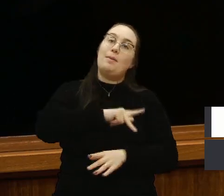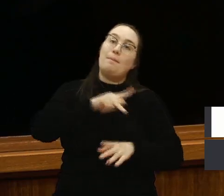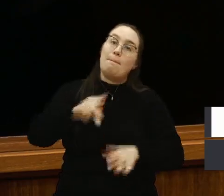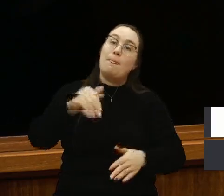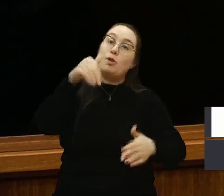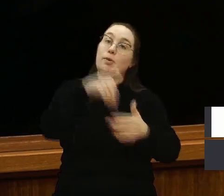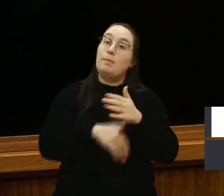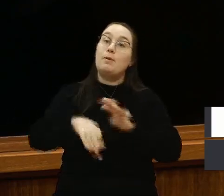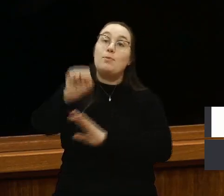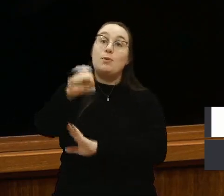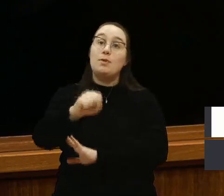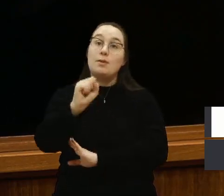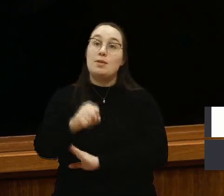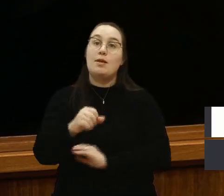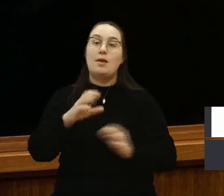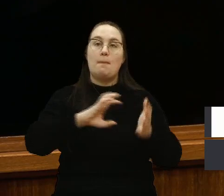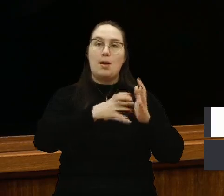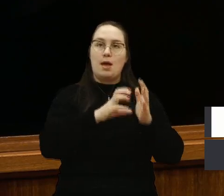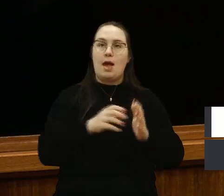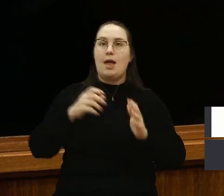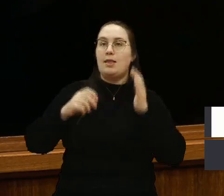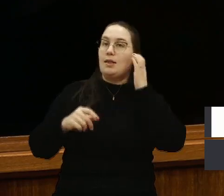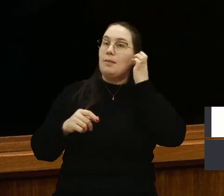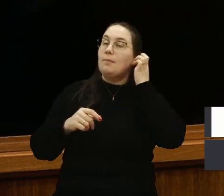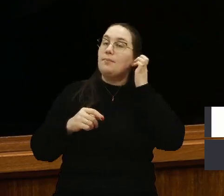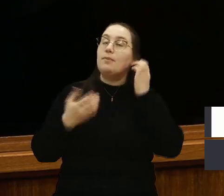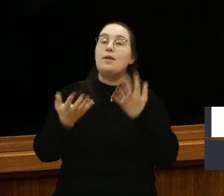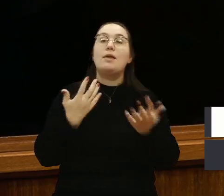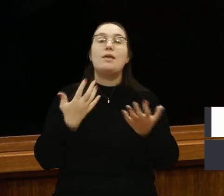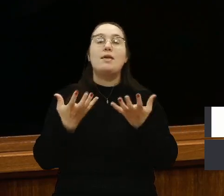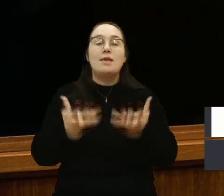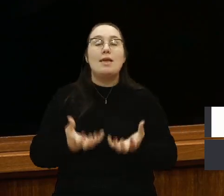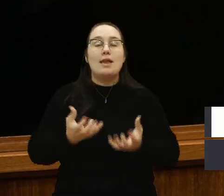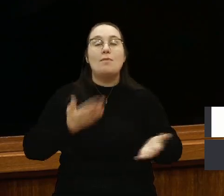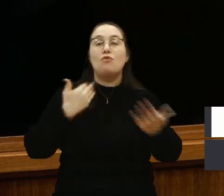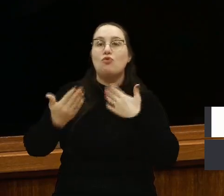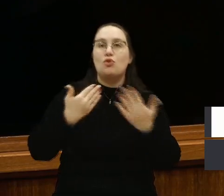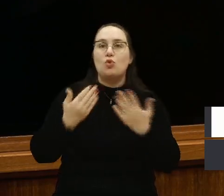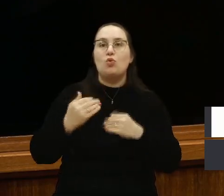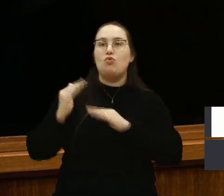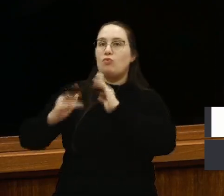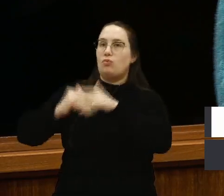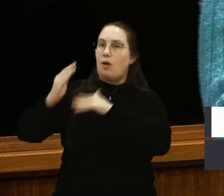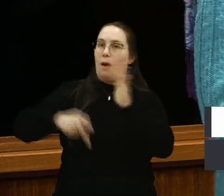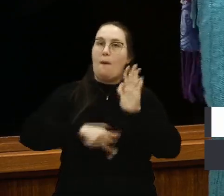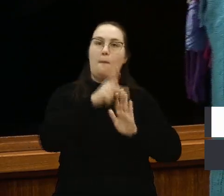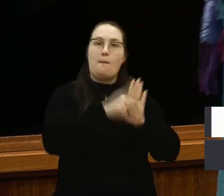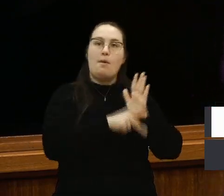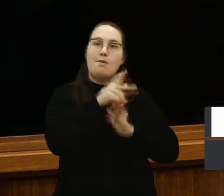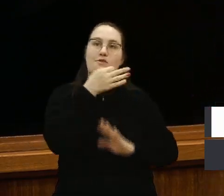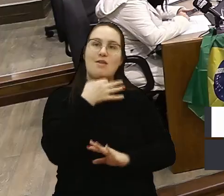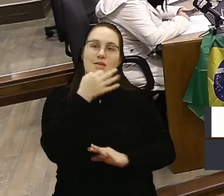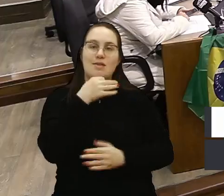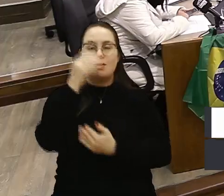votaremos sim. Enquanto bancada, nós queremos discutir um plano de desenvolvimento para a cidade, um projeto de cidade. Obrigada.